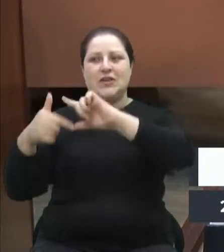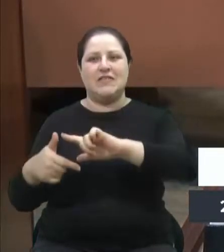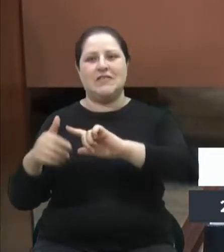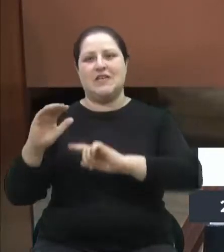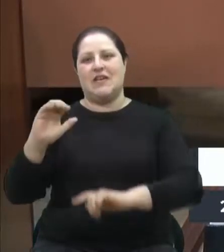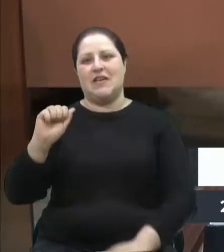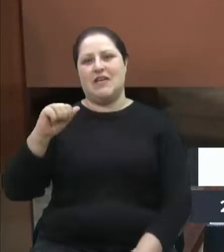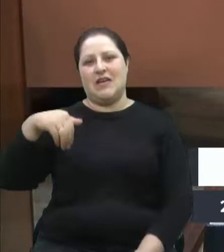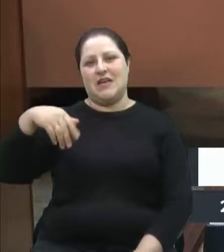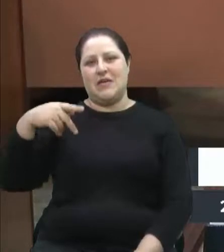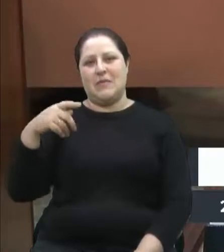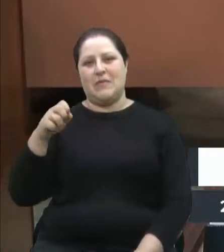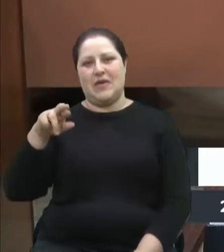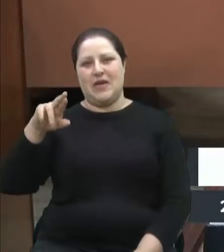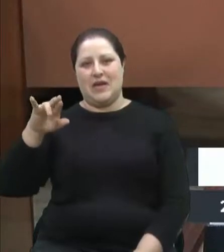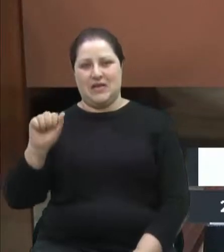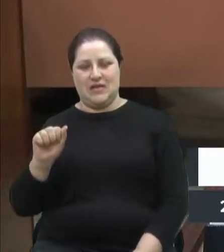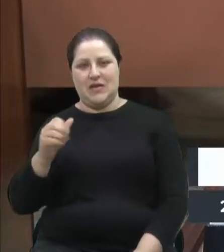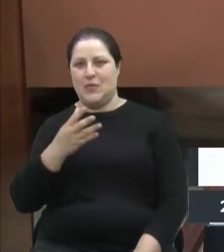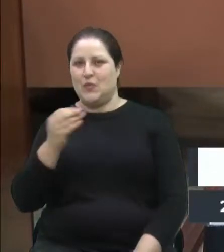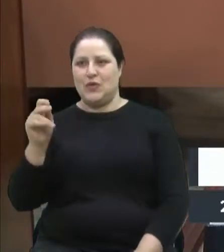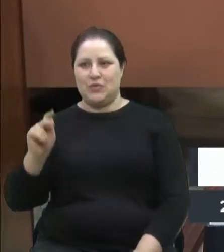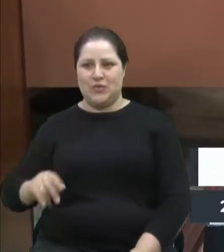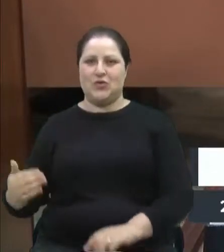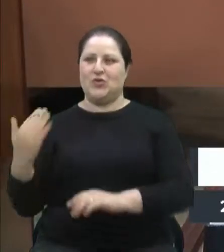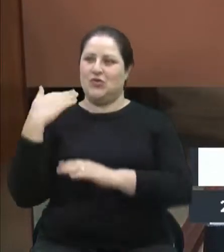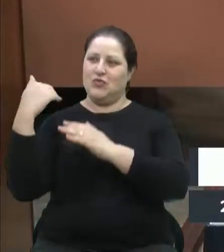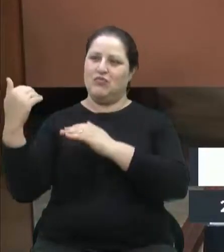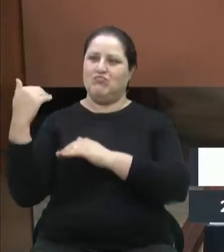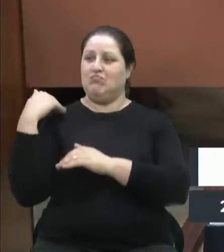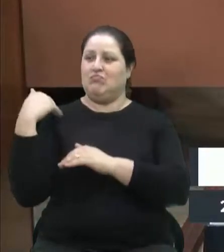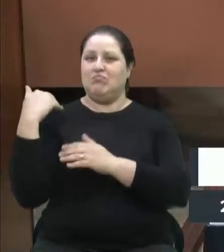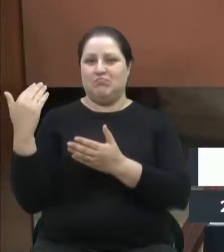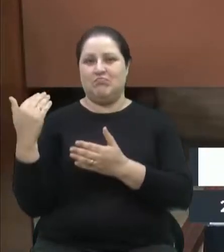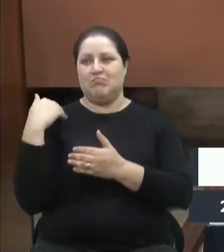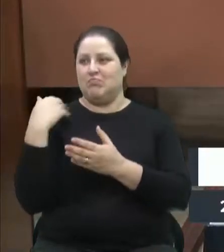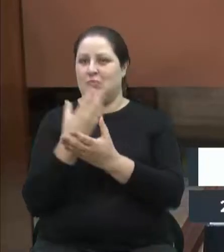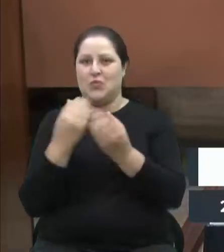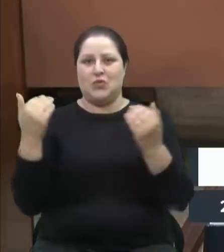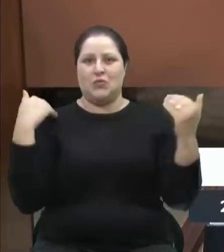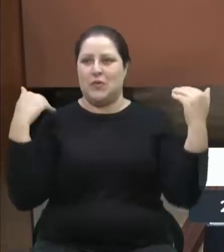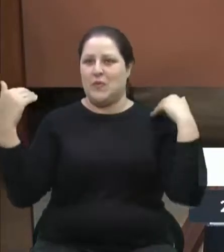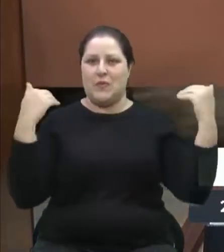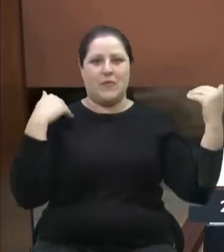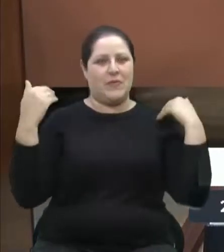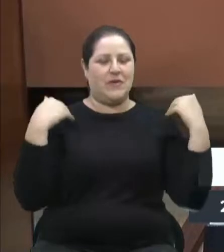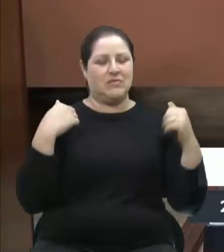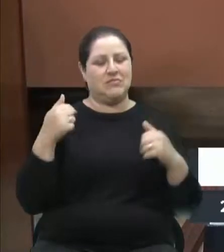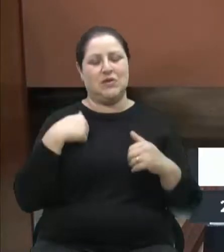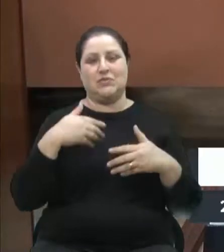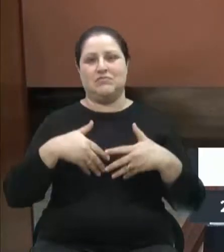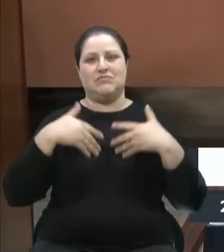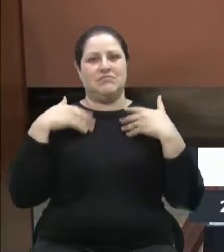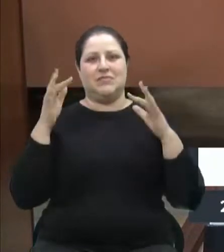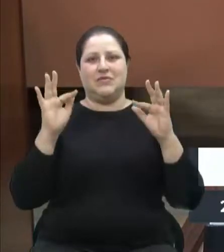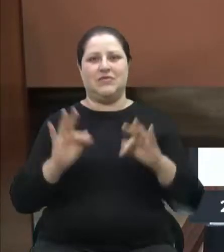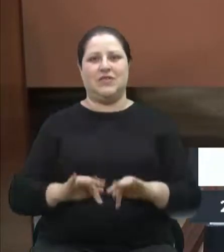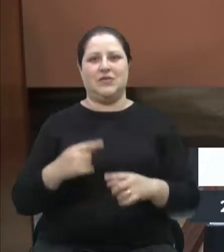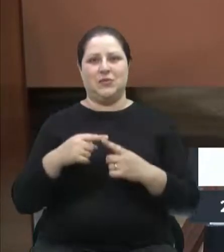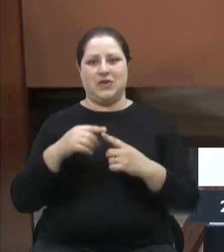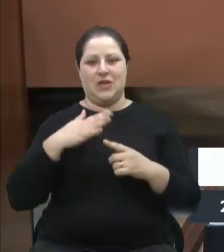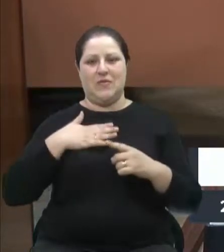e a gente foi muito procurado eu me senti Lyons lisonjeado E prestigiado por que a nossa